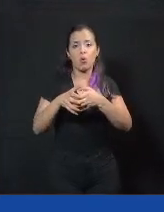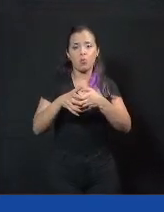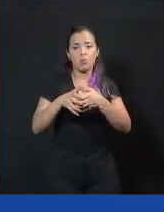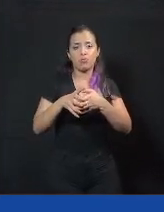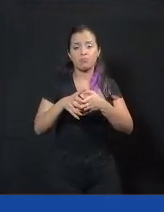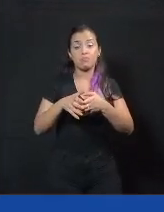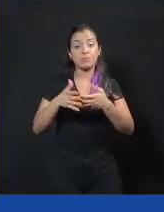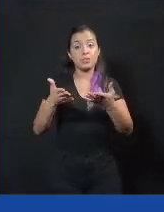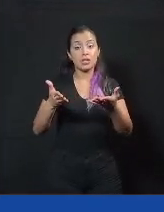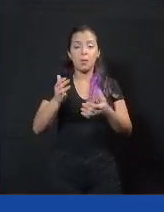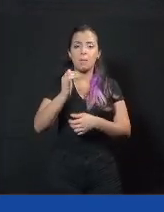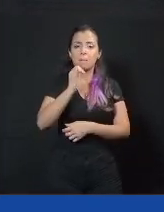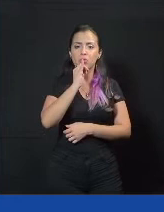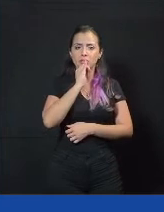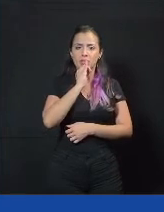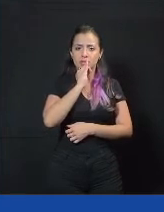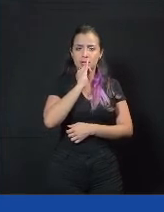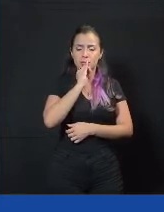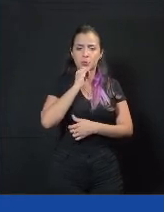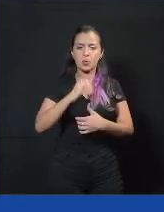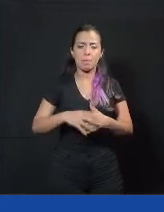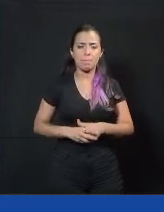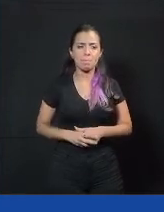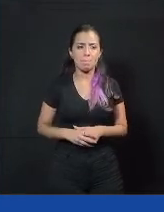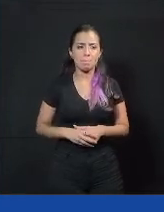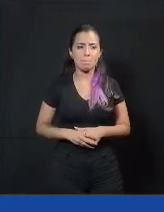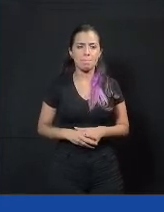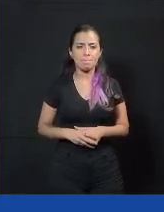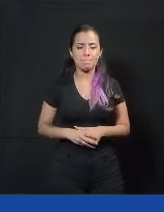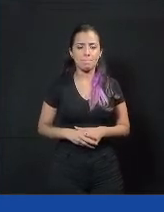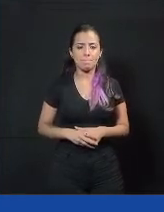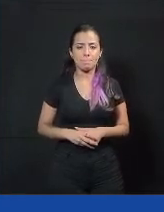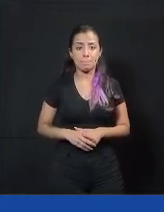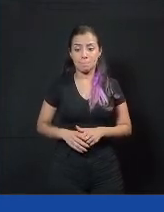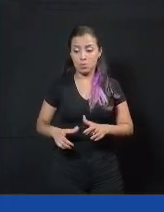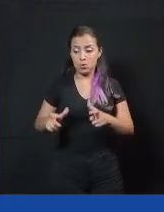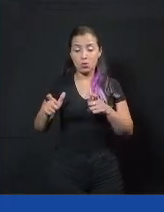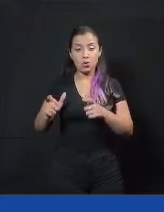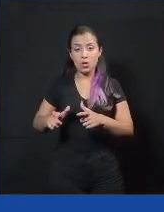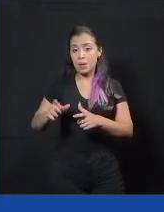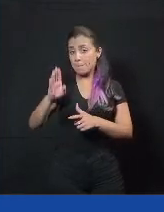gente olha, por exemplo, os principais locais de